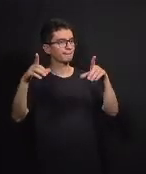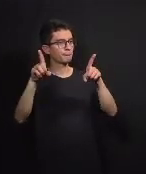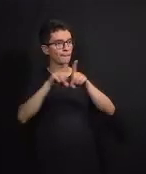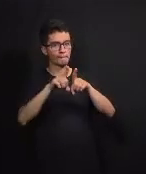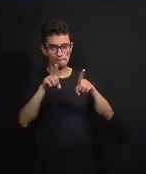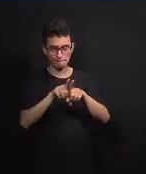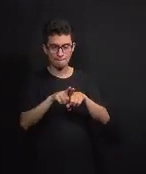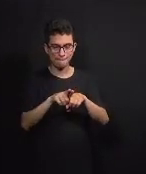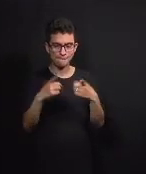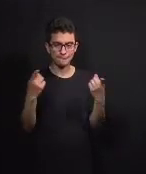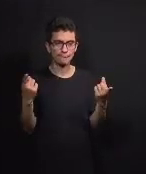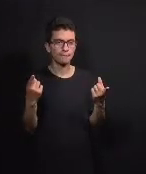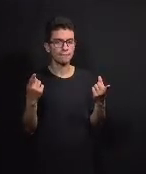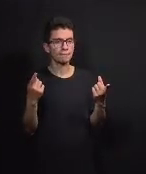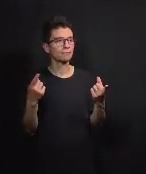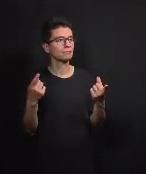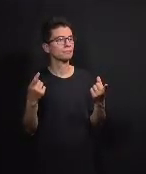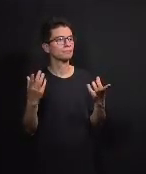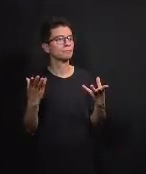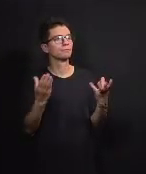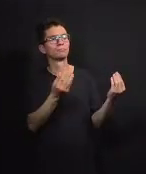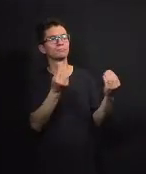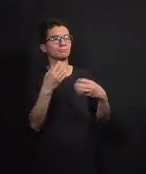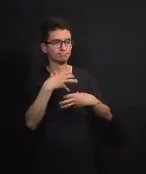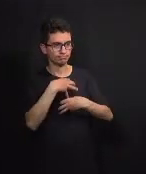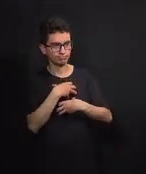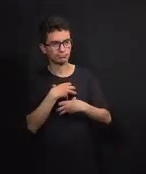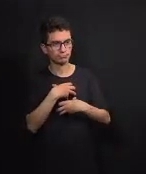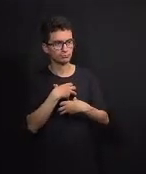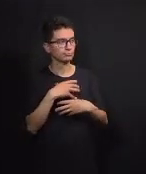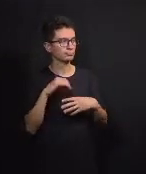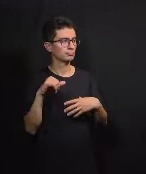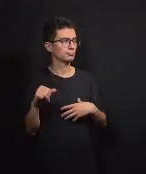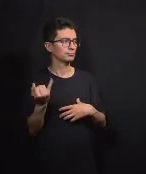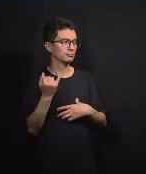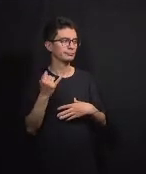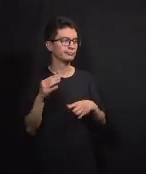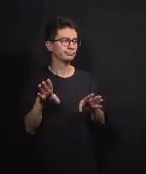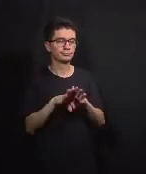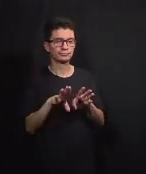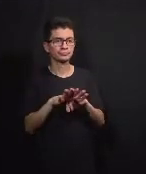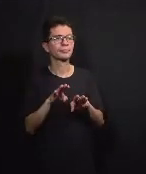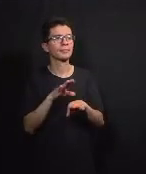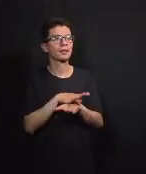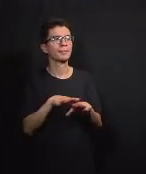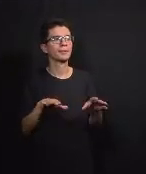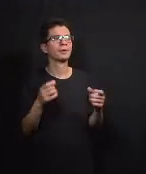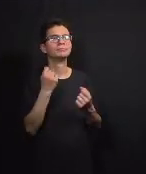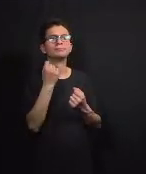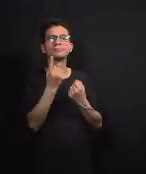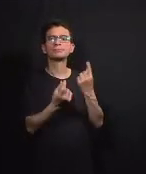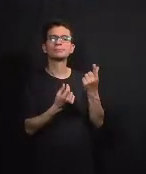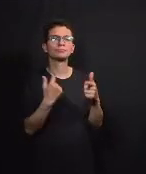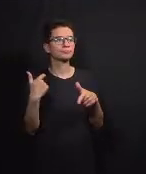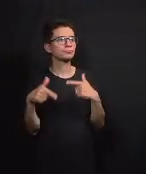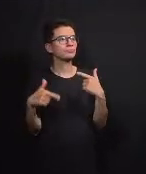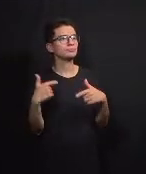robotização e tantas outras formas que importaram a eliminação de uma parte da força de